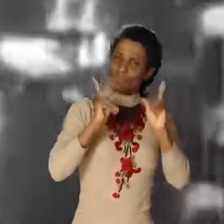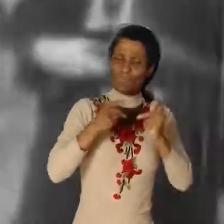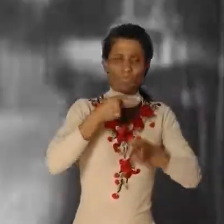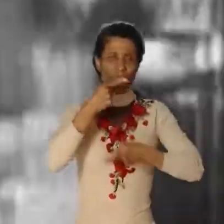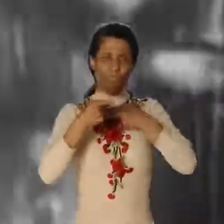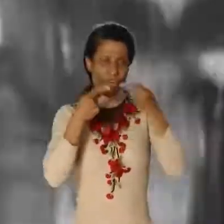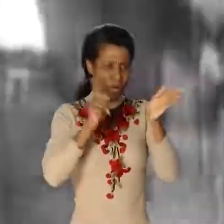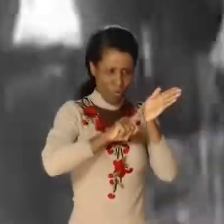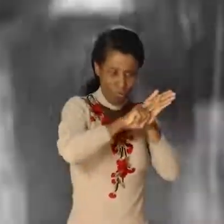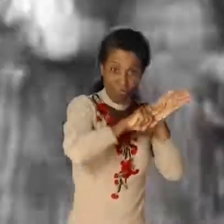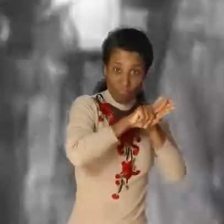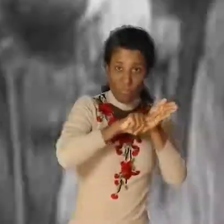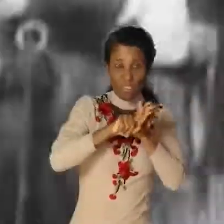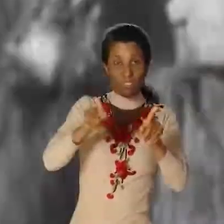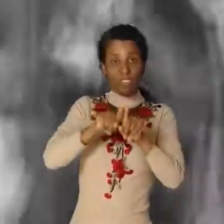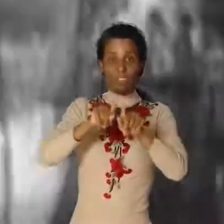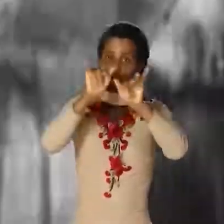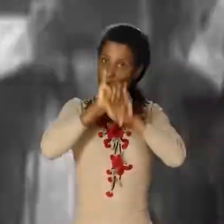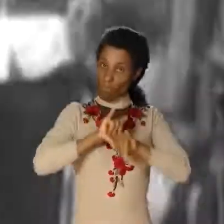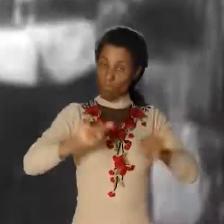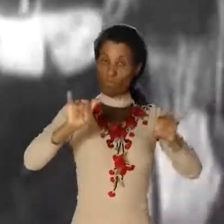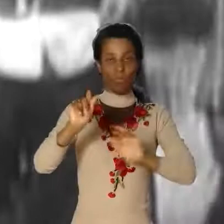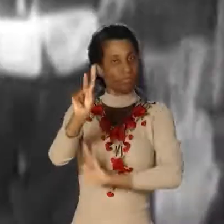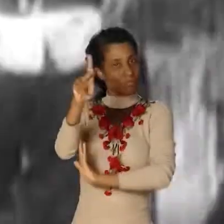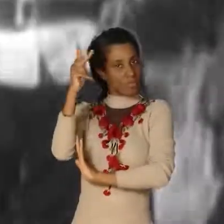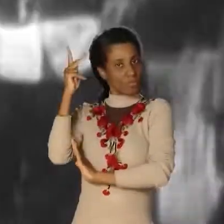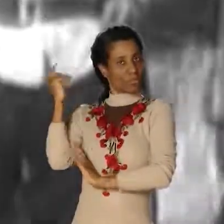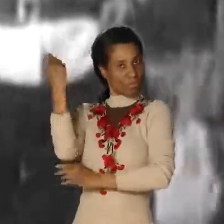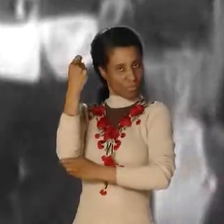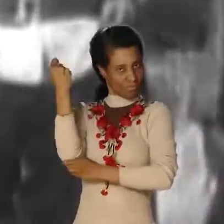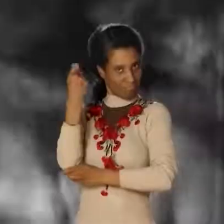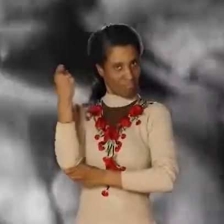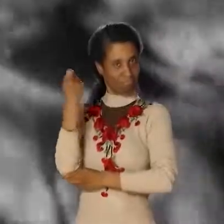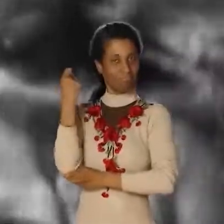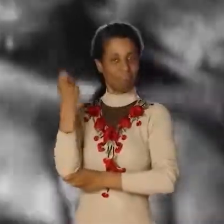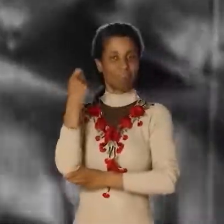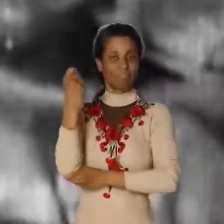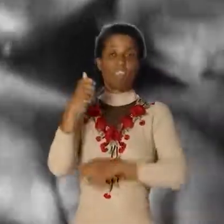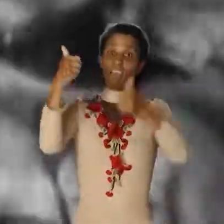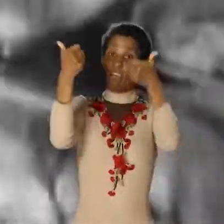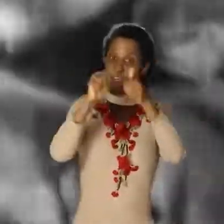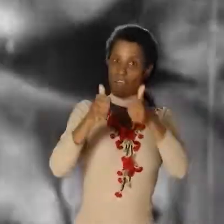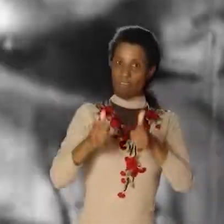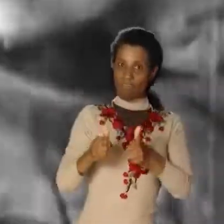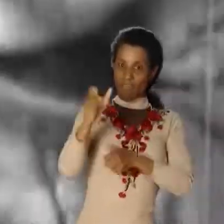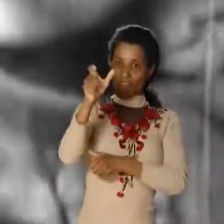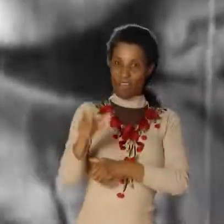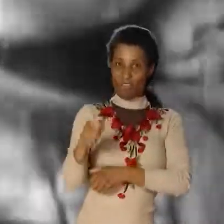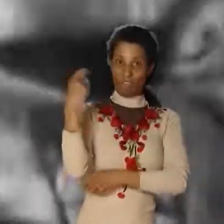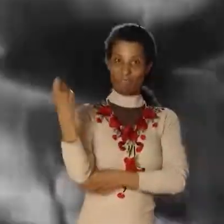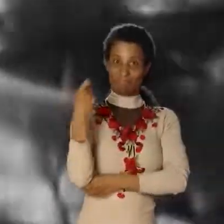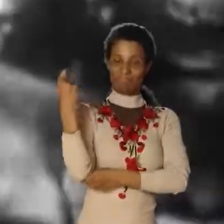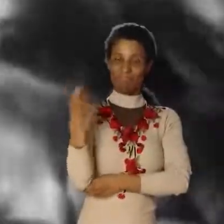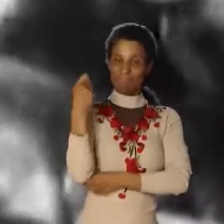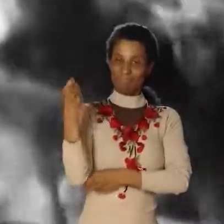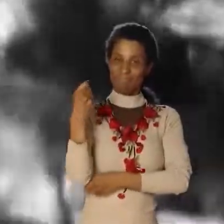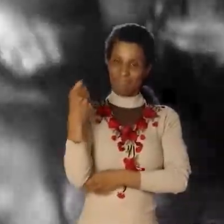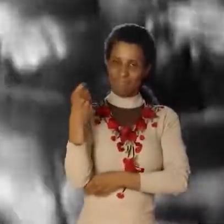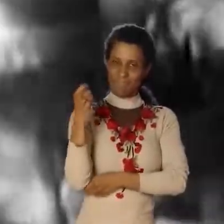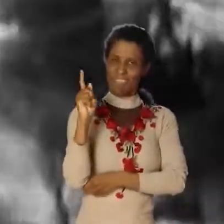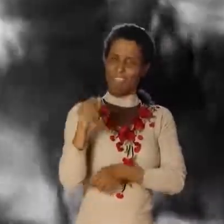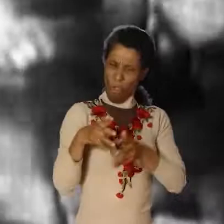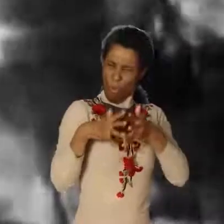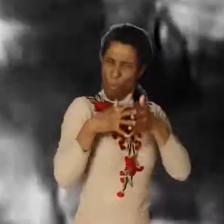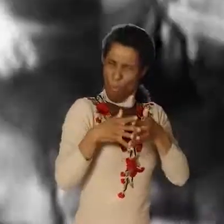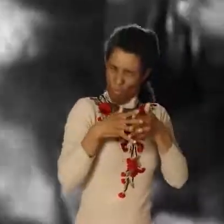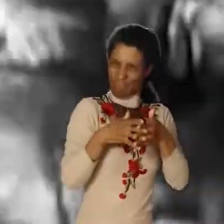Depois de tudo o que já se falou, pesquisou e se publicou sobre a história do Rio Grande do Sul, a figura do gaúcho,